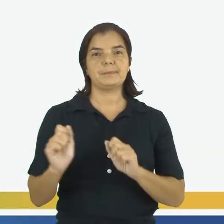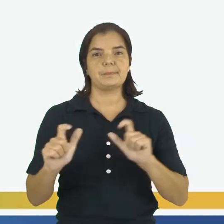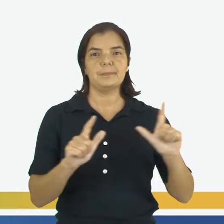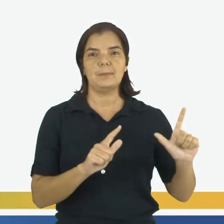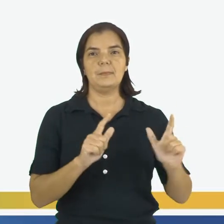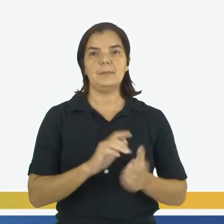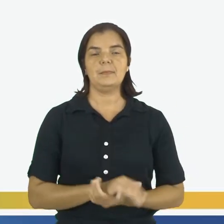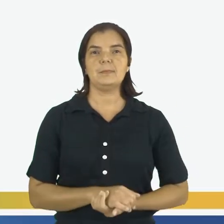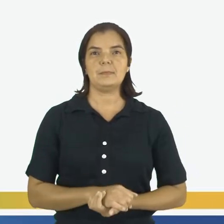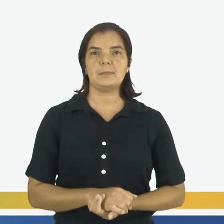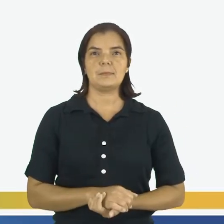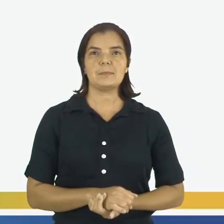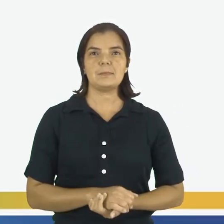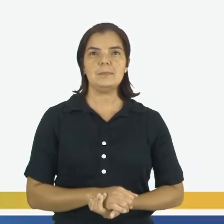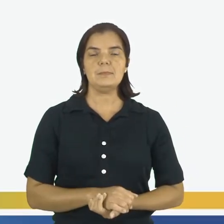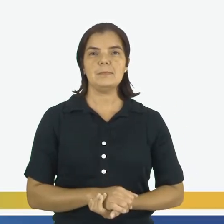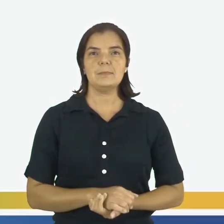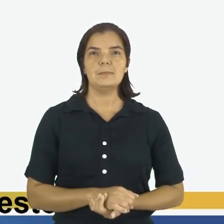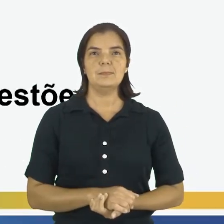tela.